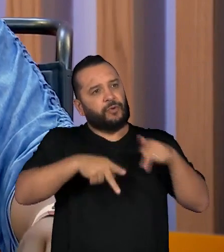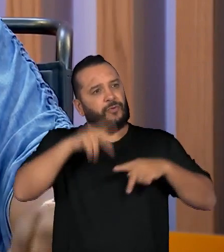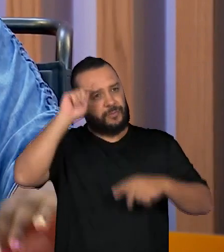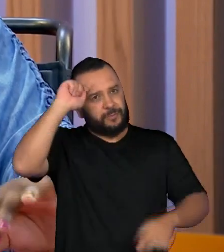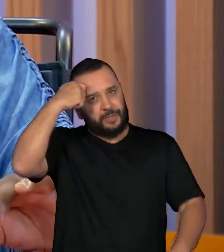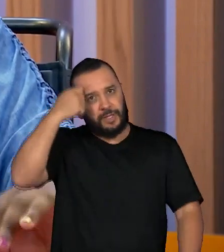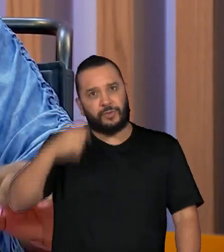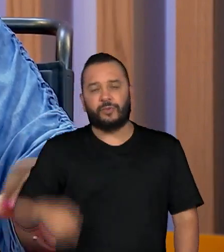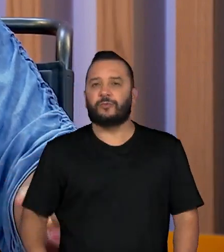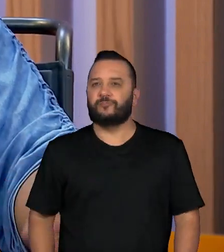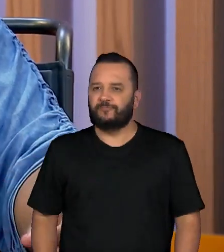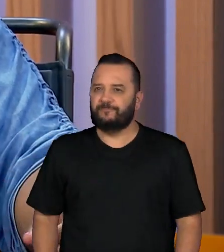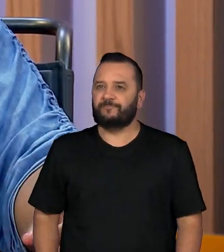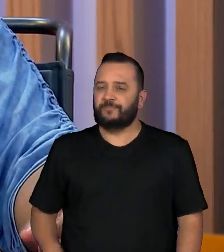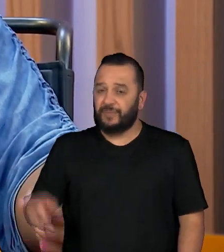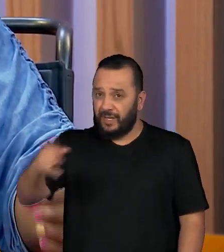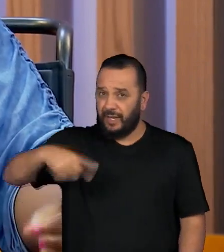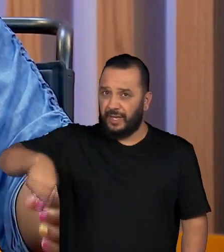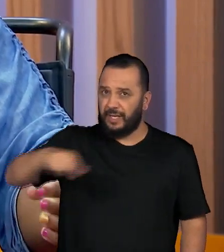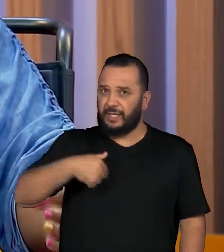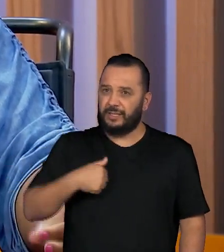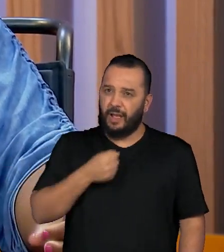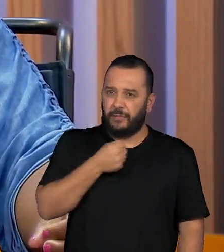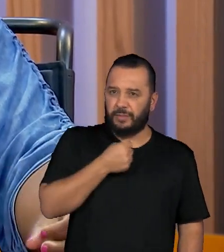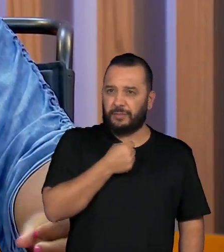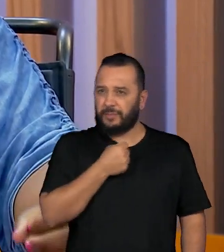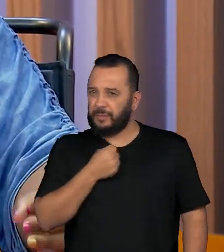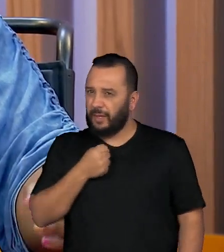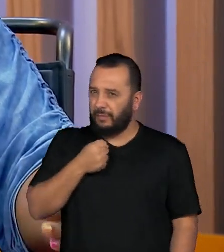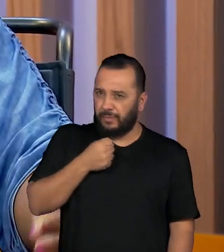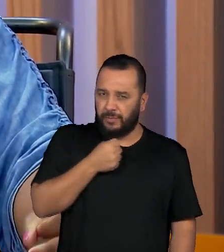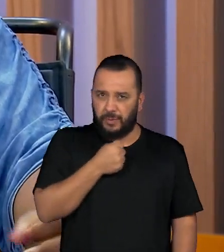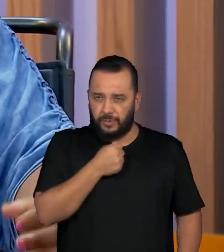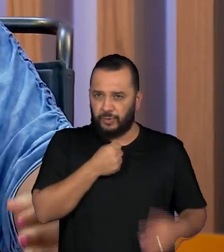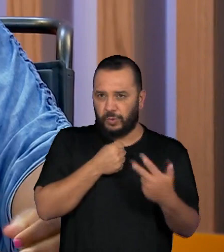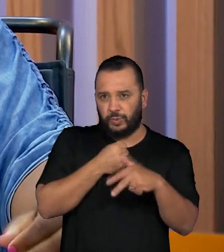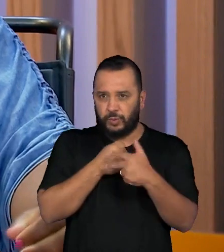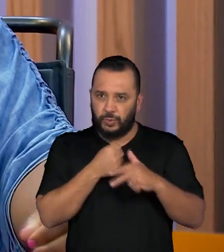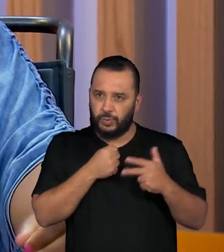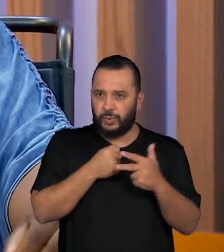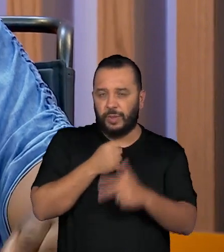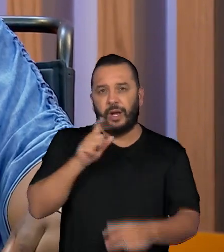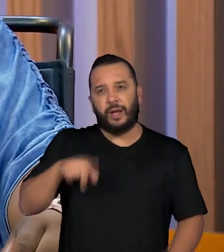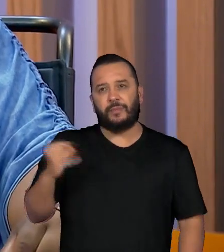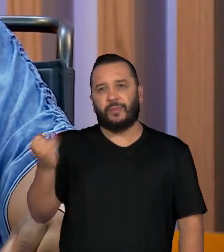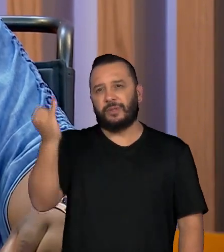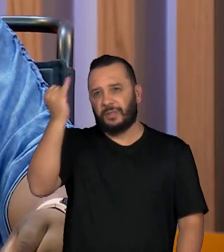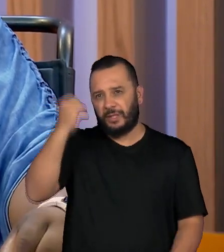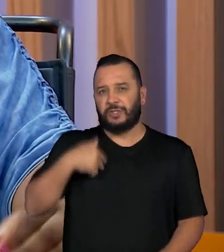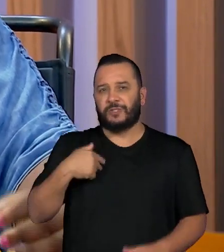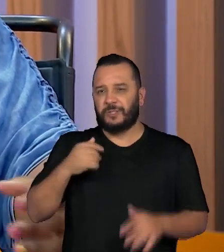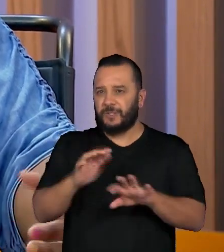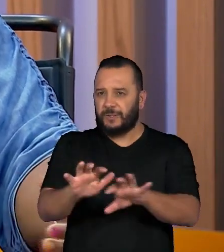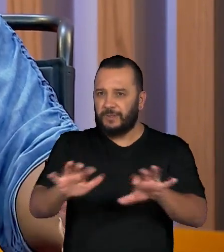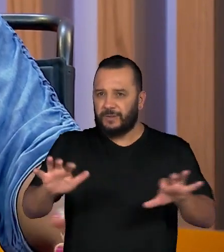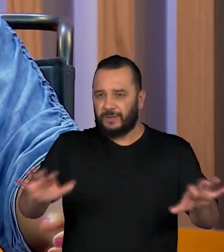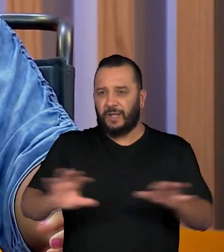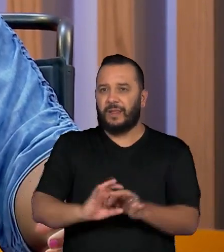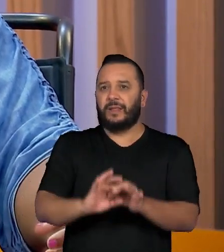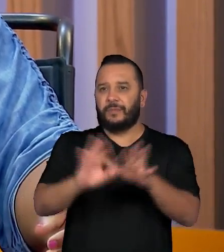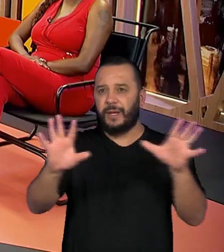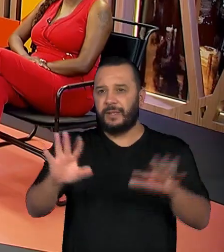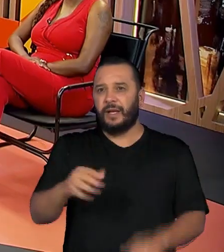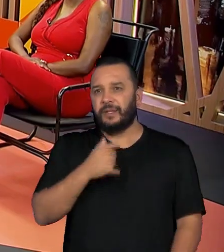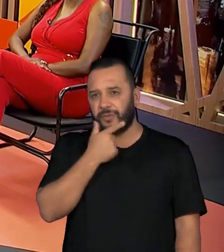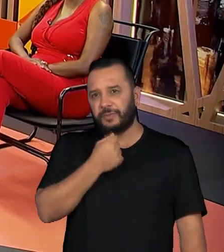assim, o que eles cantam é muito importante para a liberdade, sobretudo de meninos pretos, porque tá tudo nas